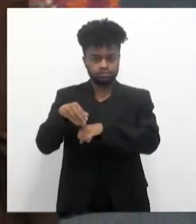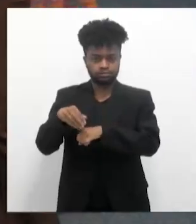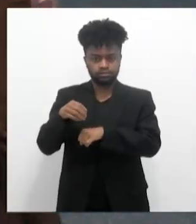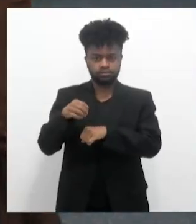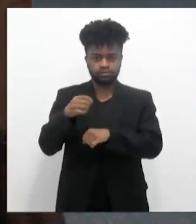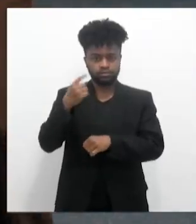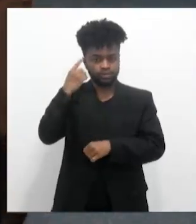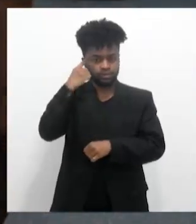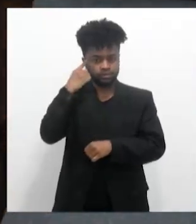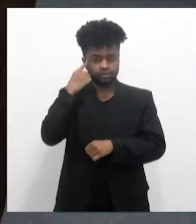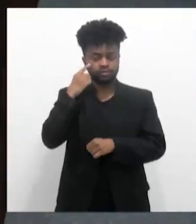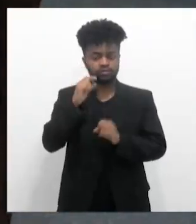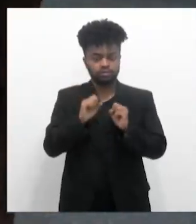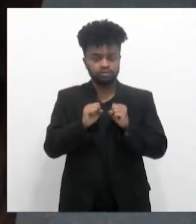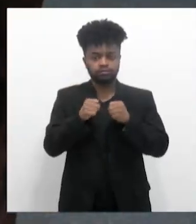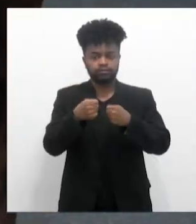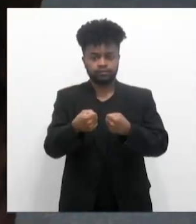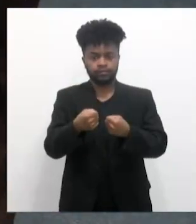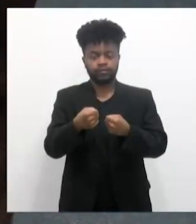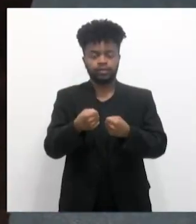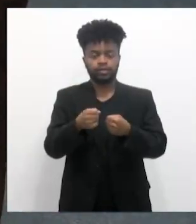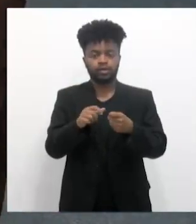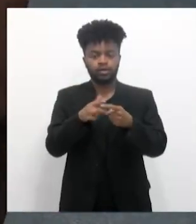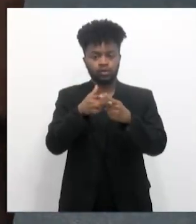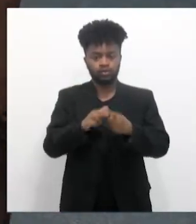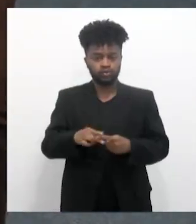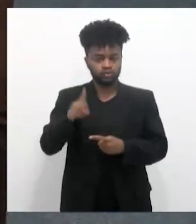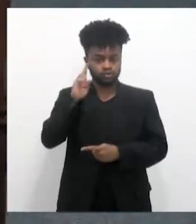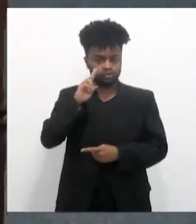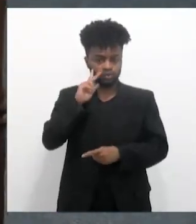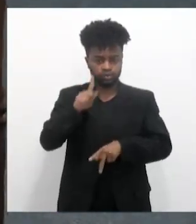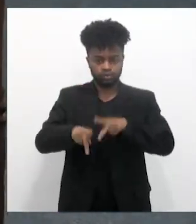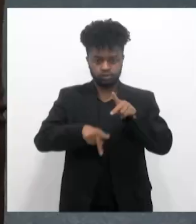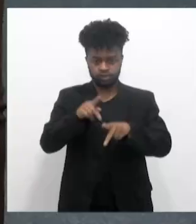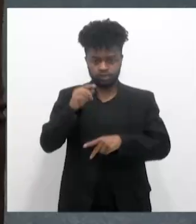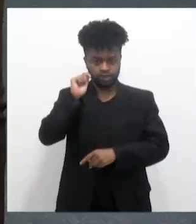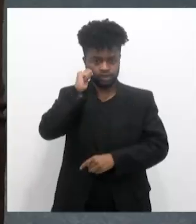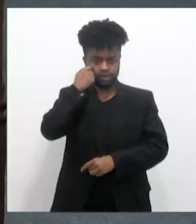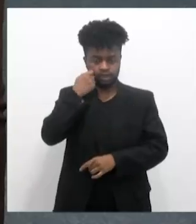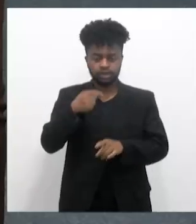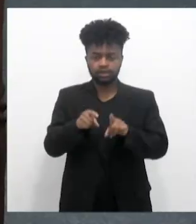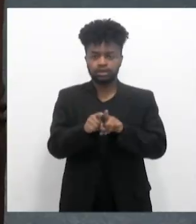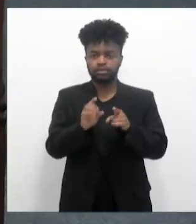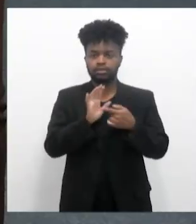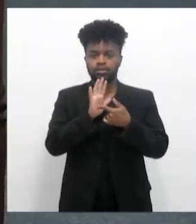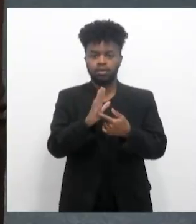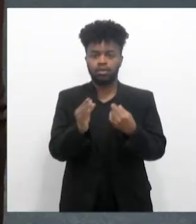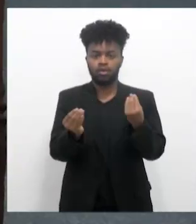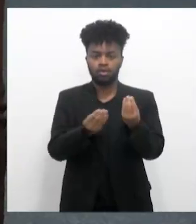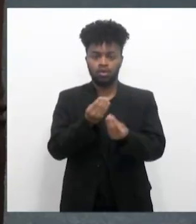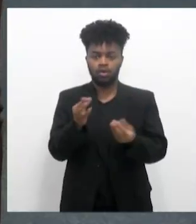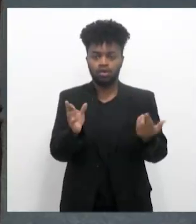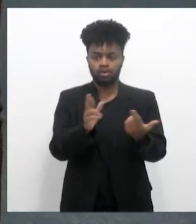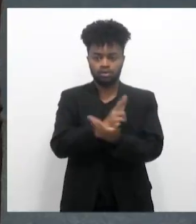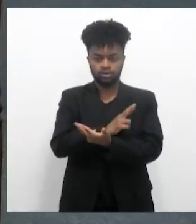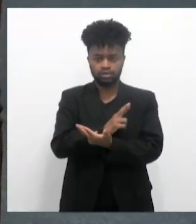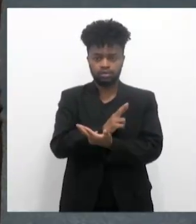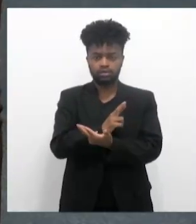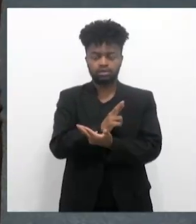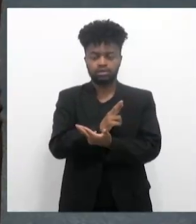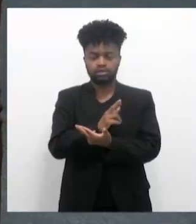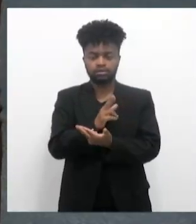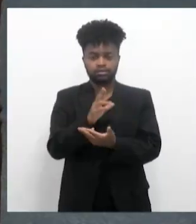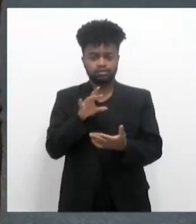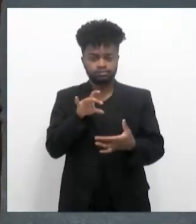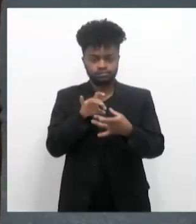em defesa de reparação histórica para a comunidade negra e pontua as relações mais